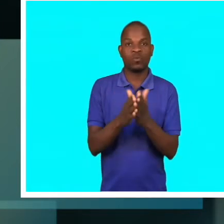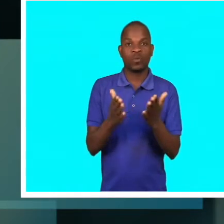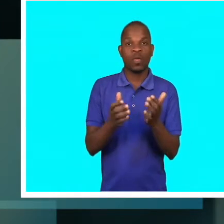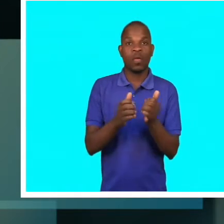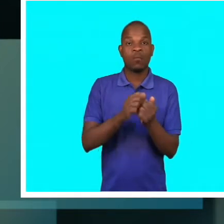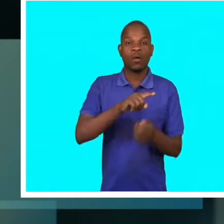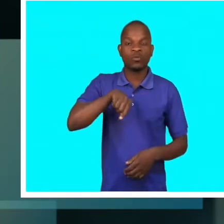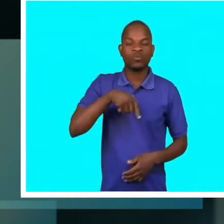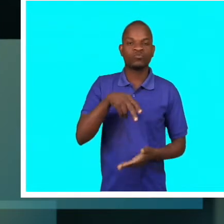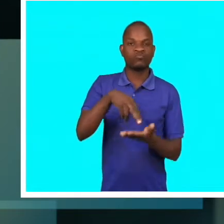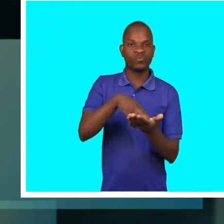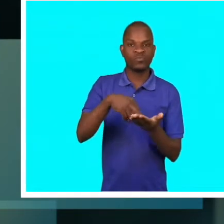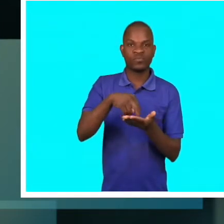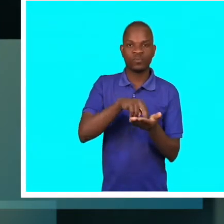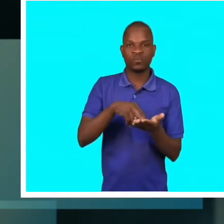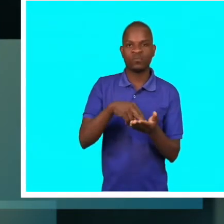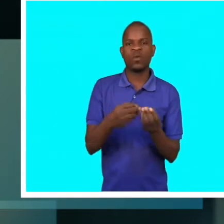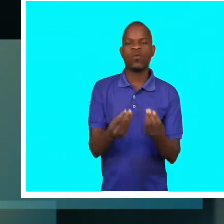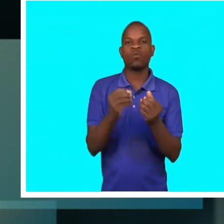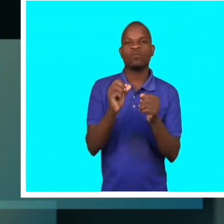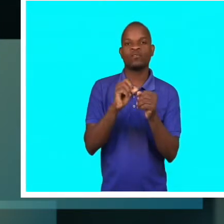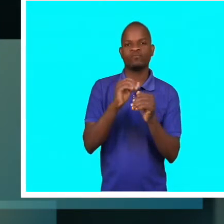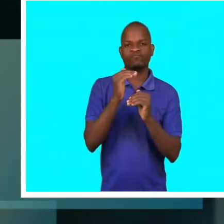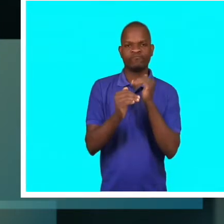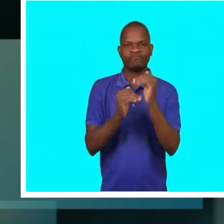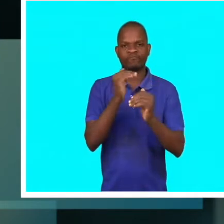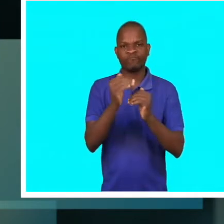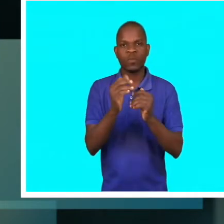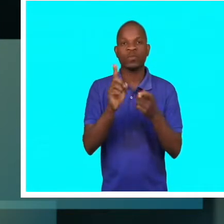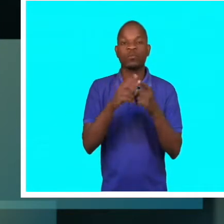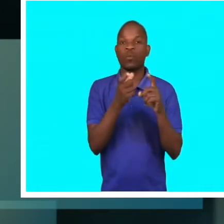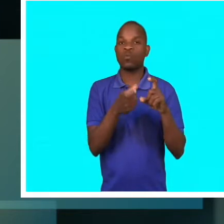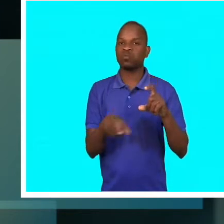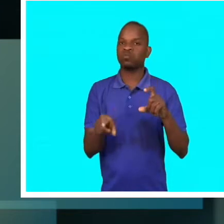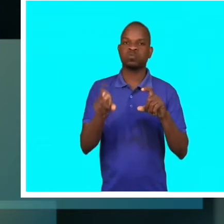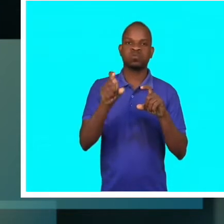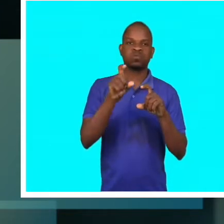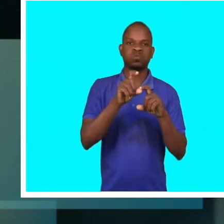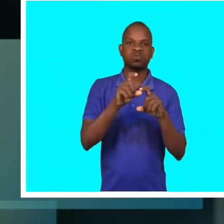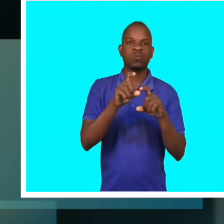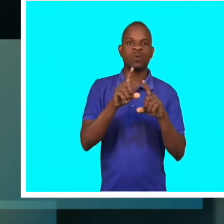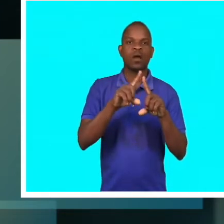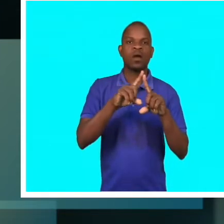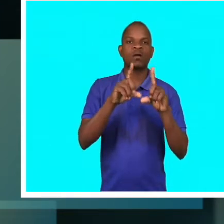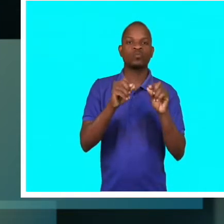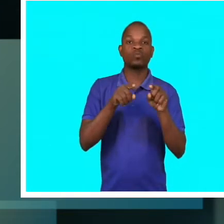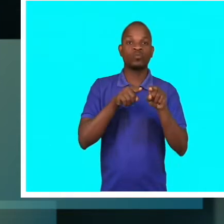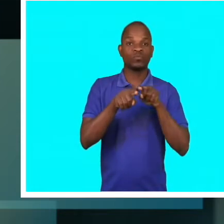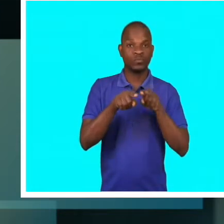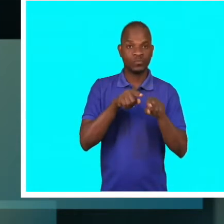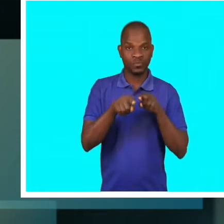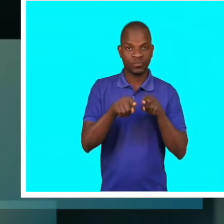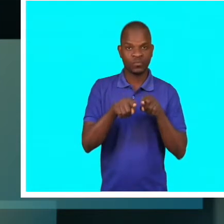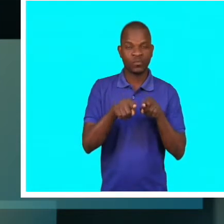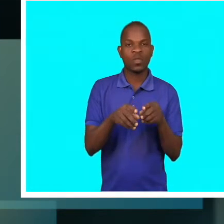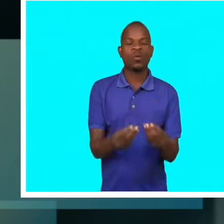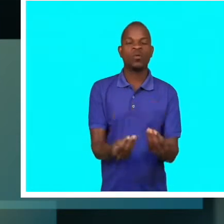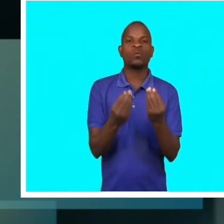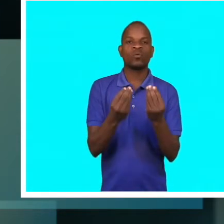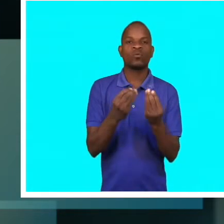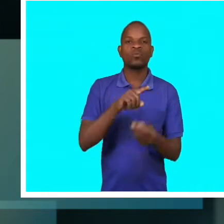Se nós temos fraquezas, como crescer e como aumentar o índice competitivo.